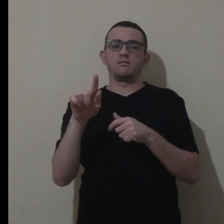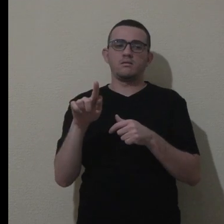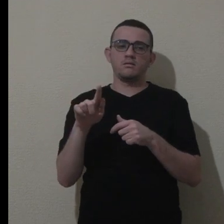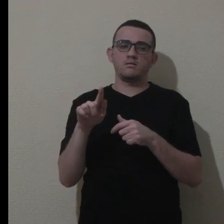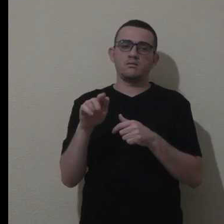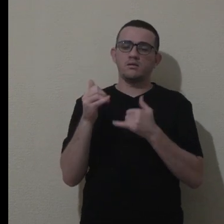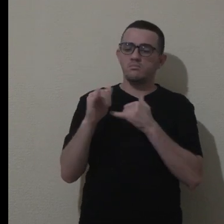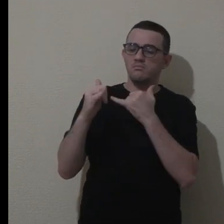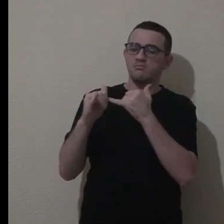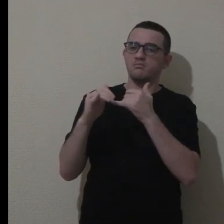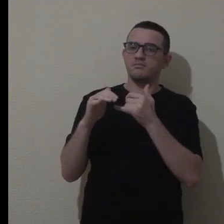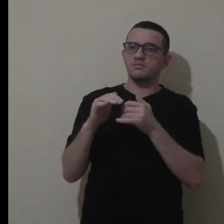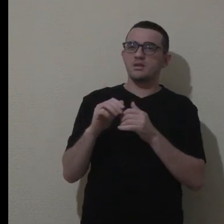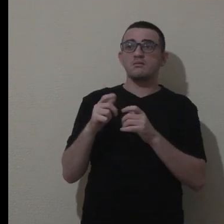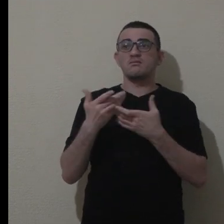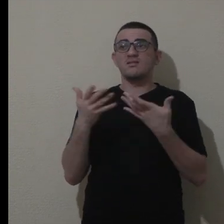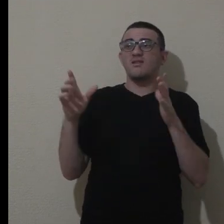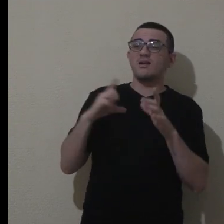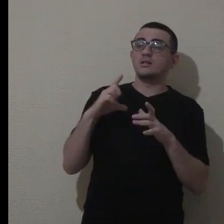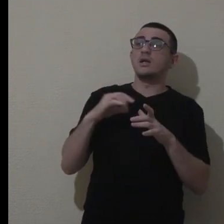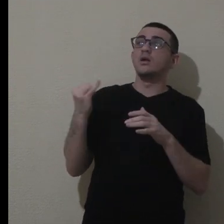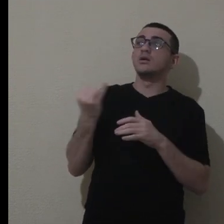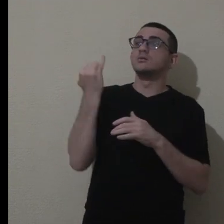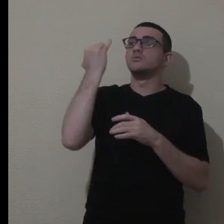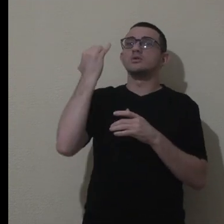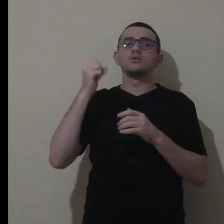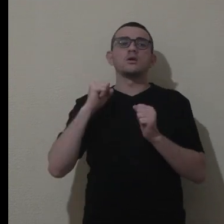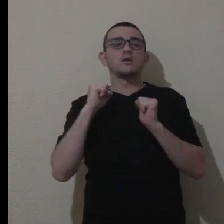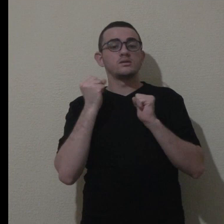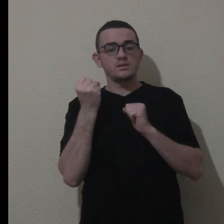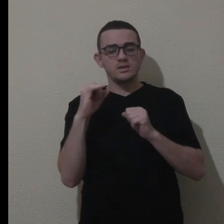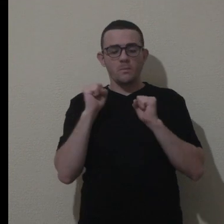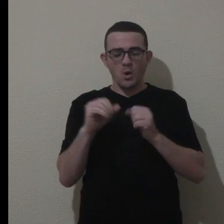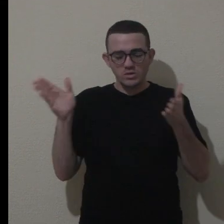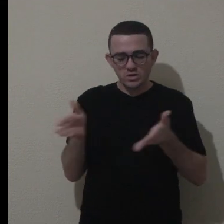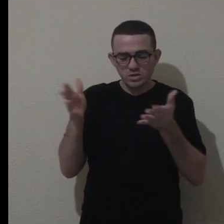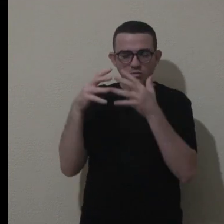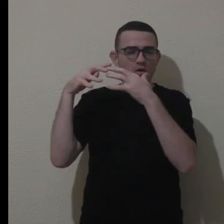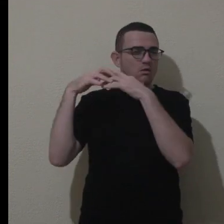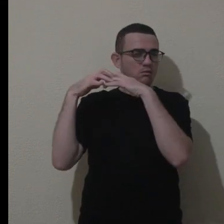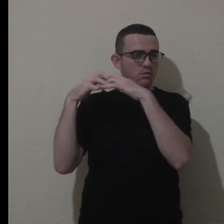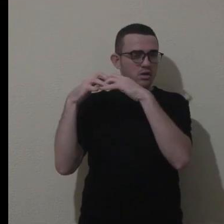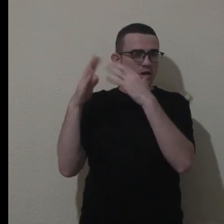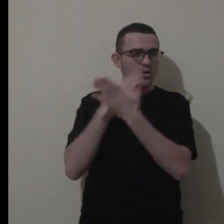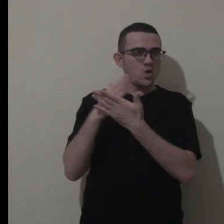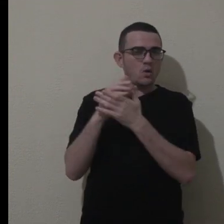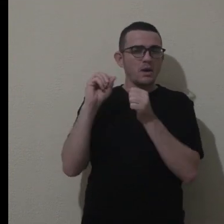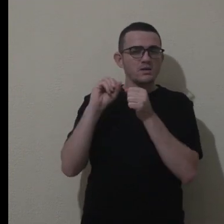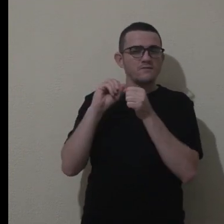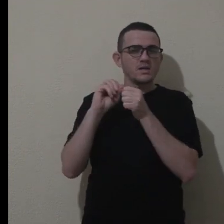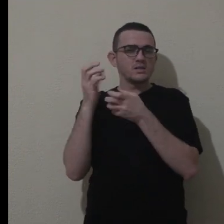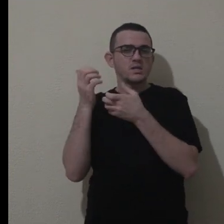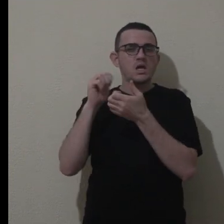Né? Então, isso abre assim, perspectivas importantes. Cara, se eu posso estimular o cérebro, então eu começo a